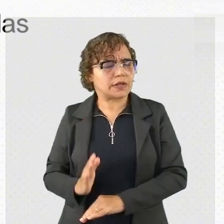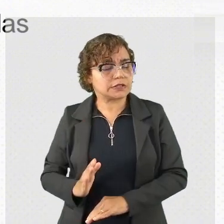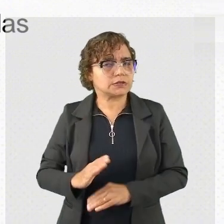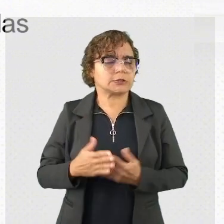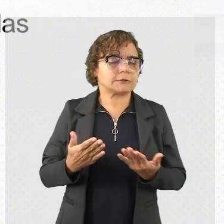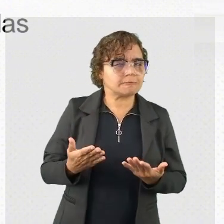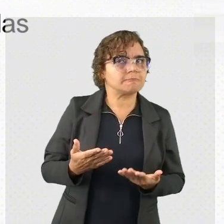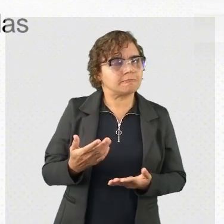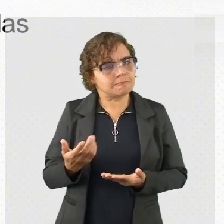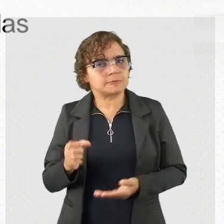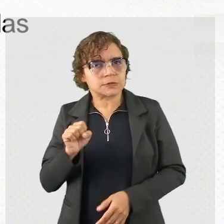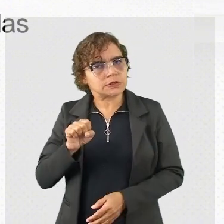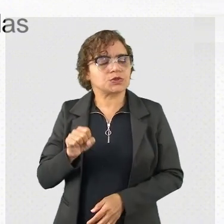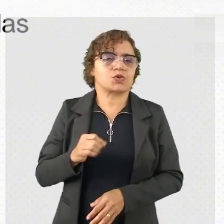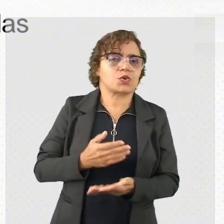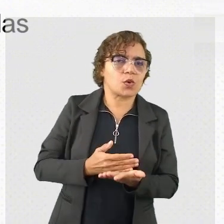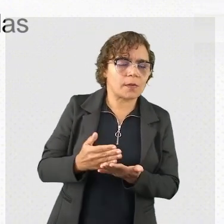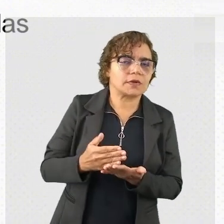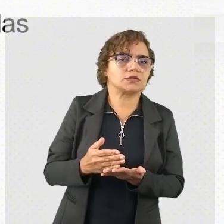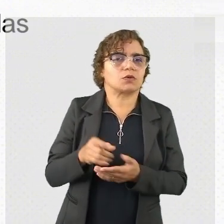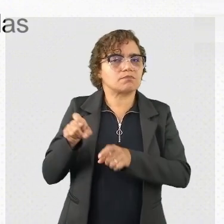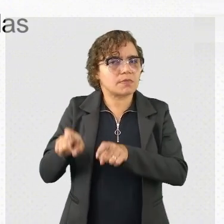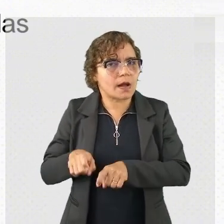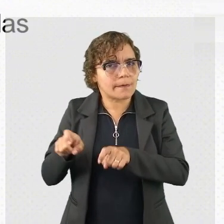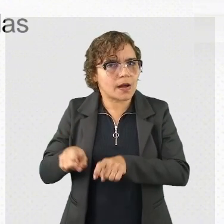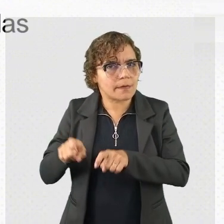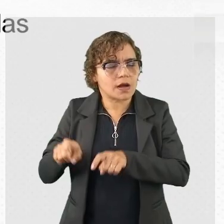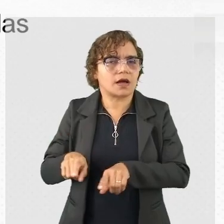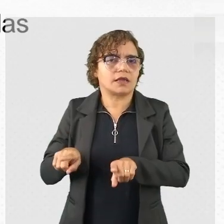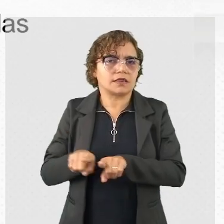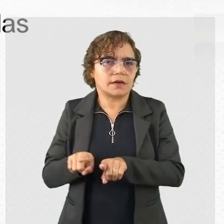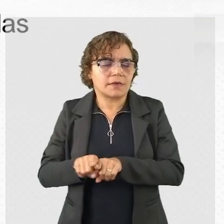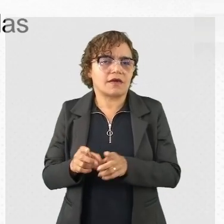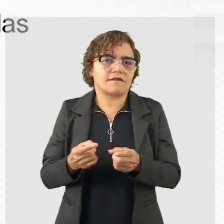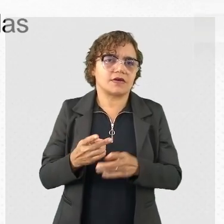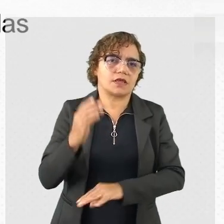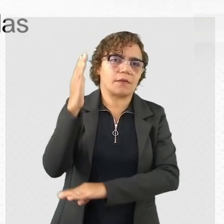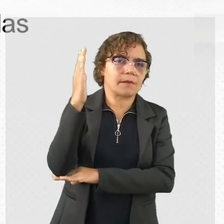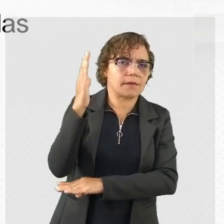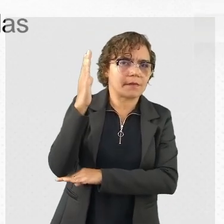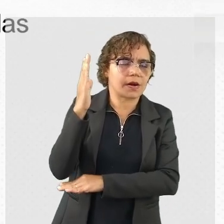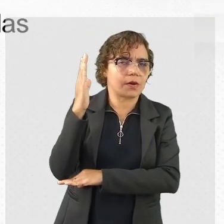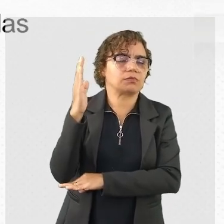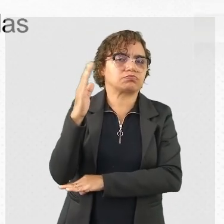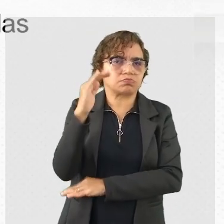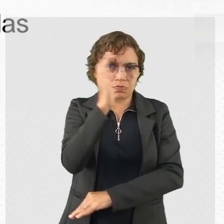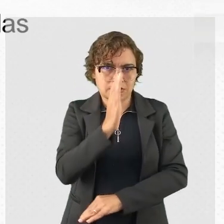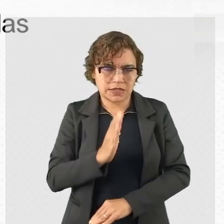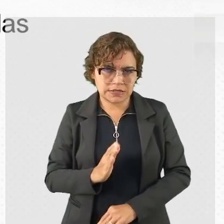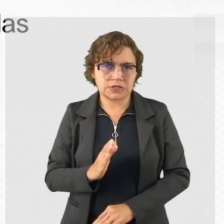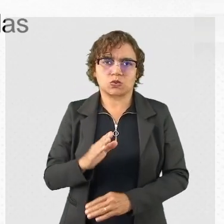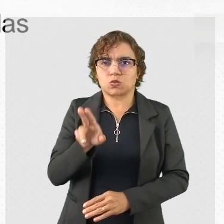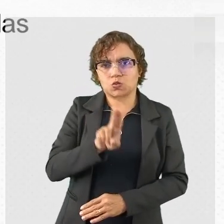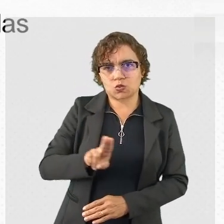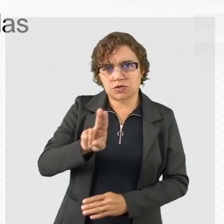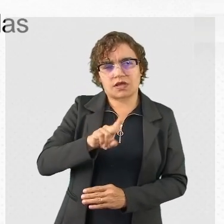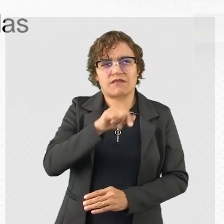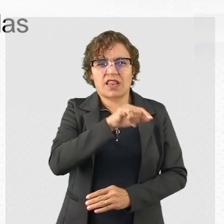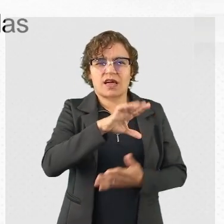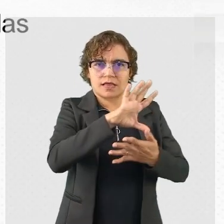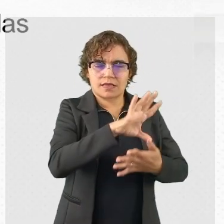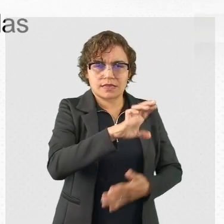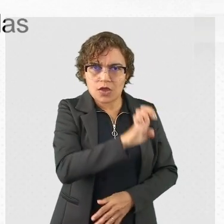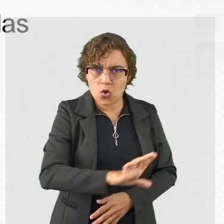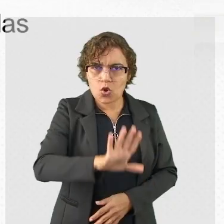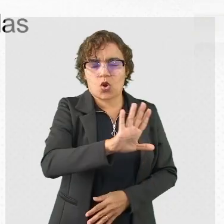partir da extração e da exportação do pau-brasil, que era utilizado na tinturaria na Europa. E